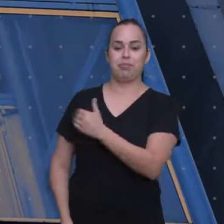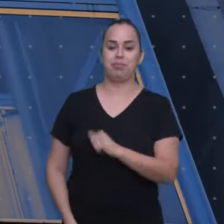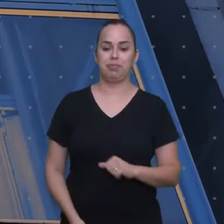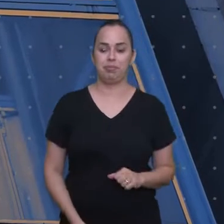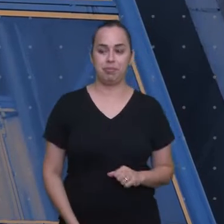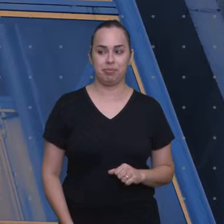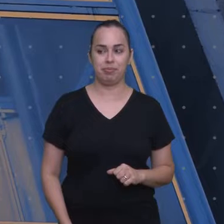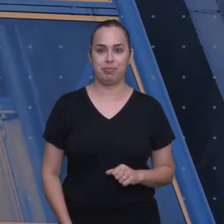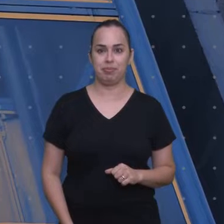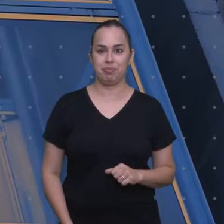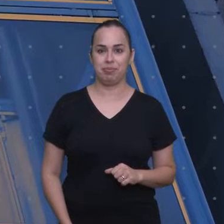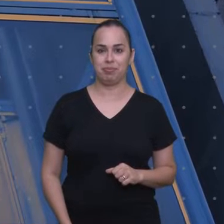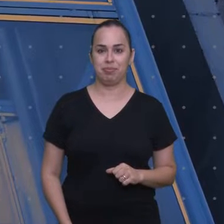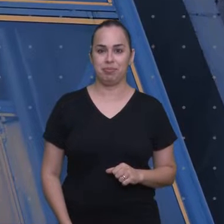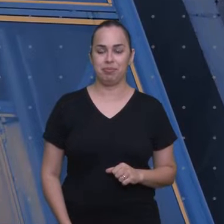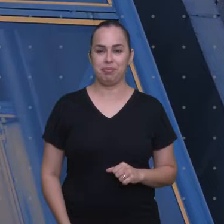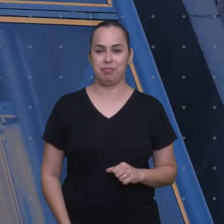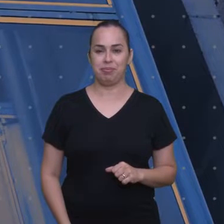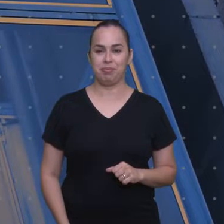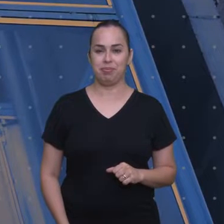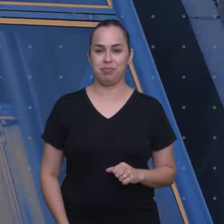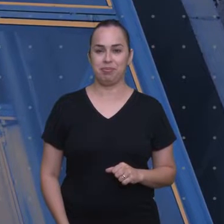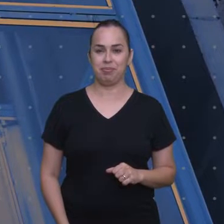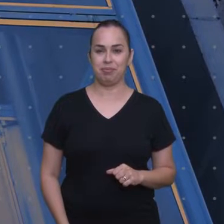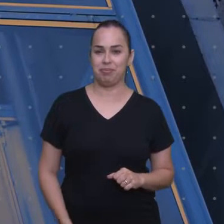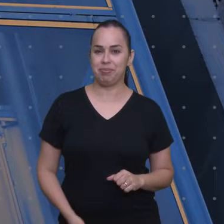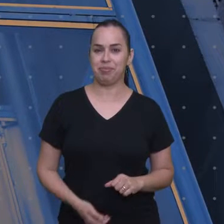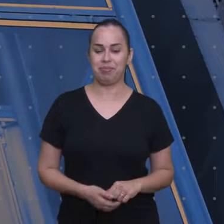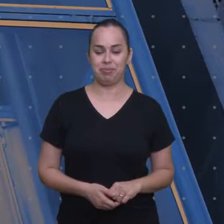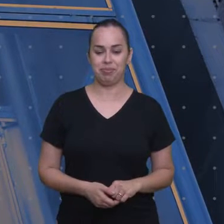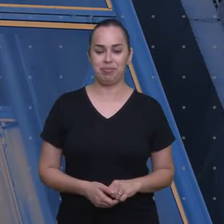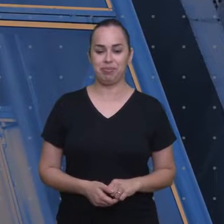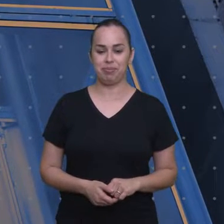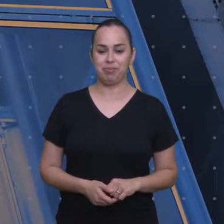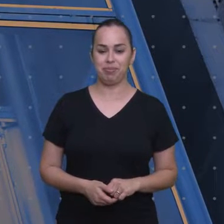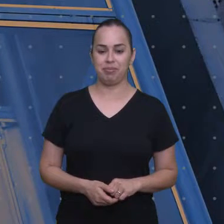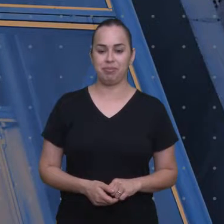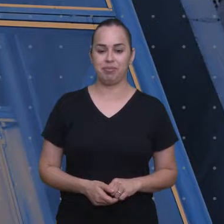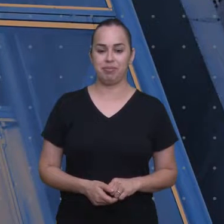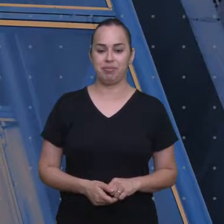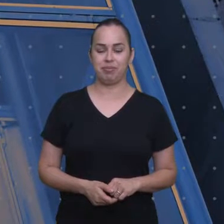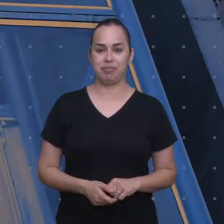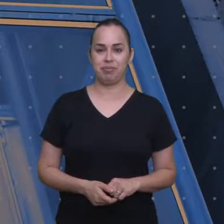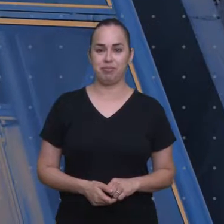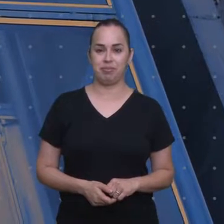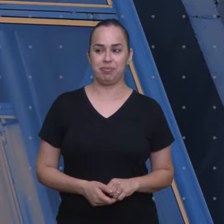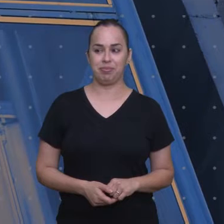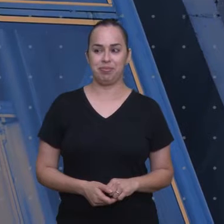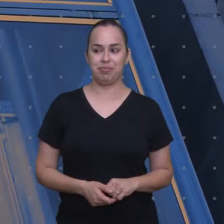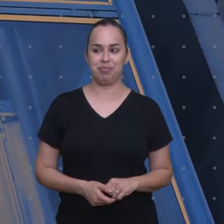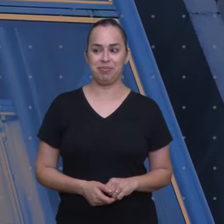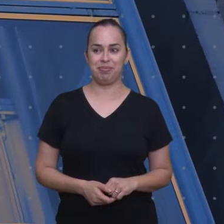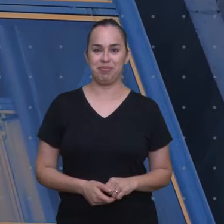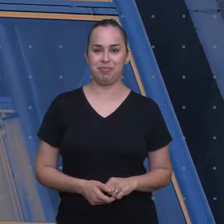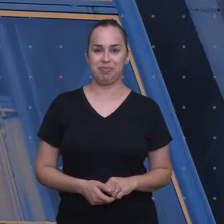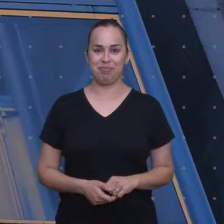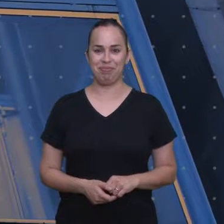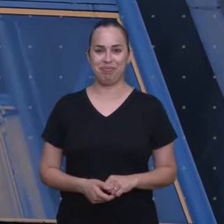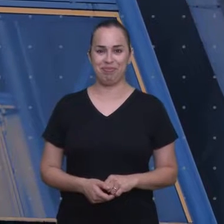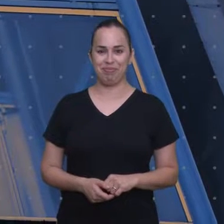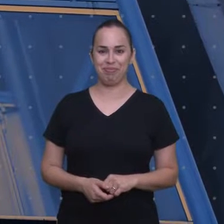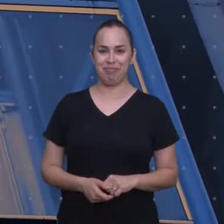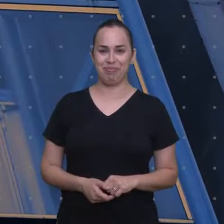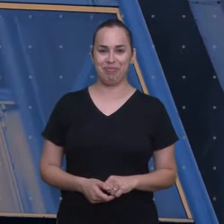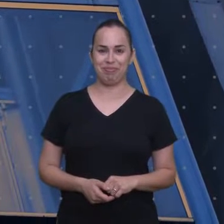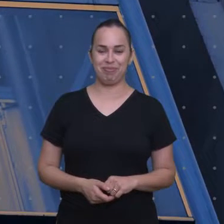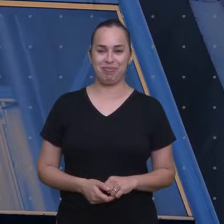cozinha, ajudante de obras, ajudante de pizzaiolo, assistente comercial administrativo, assistente de